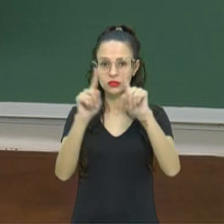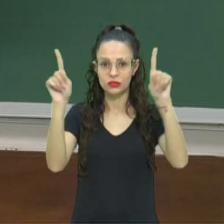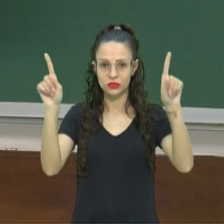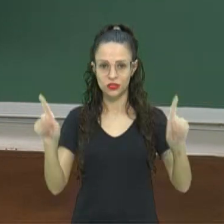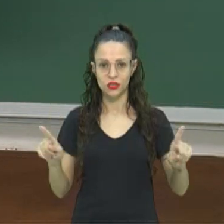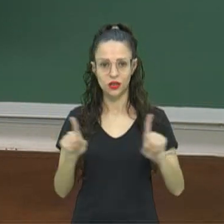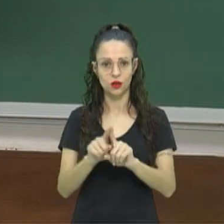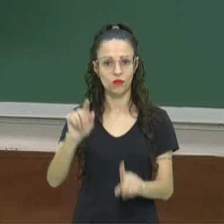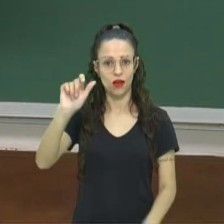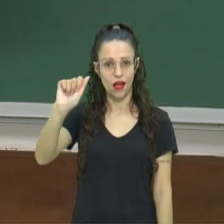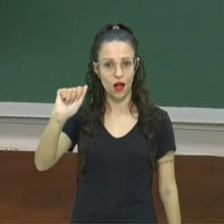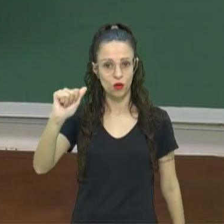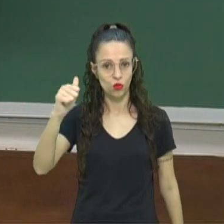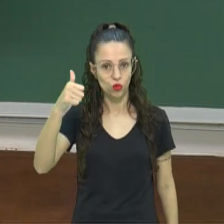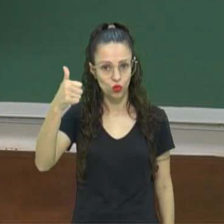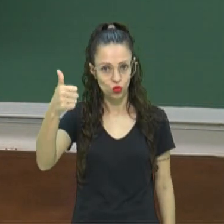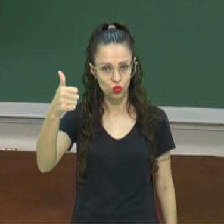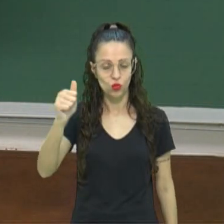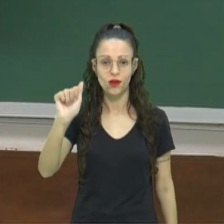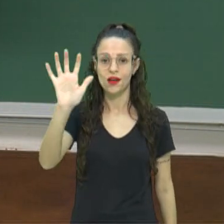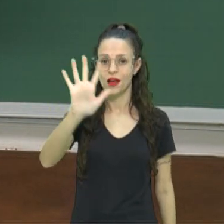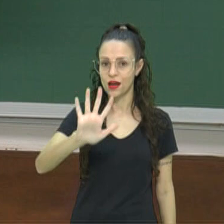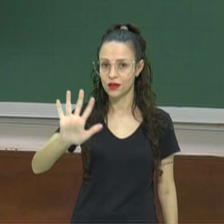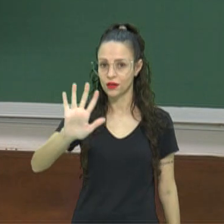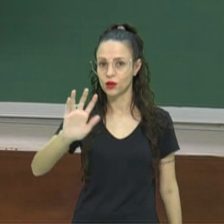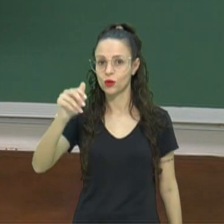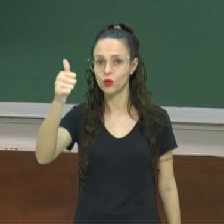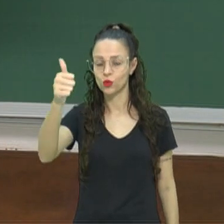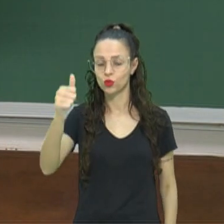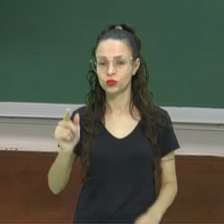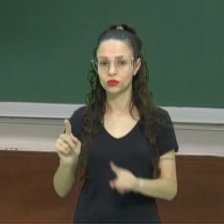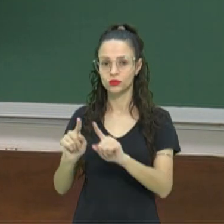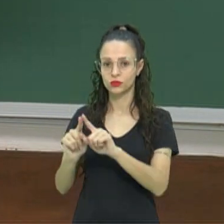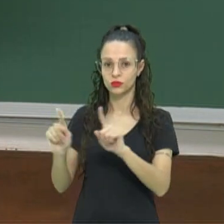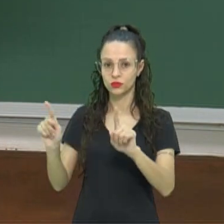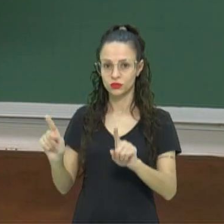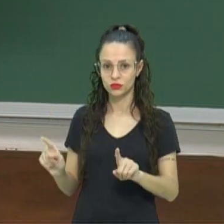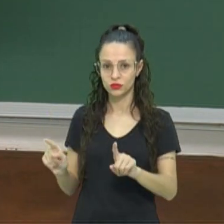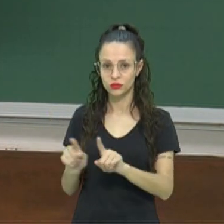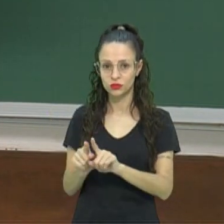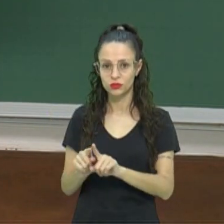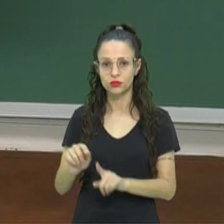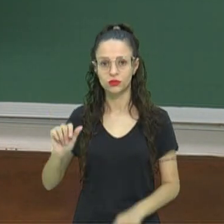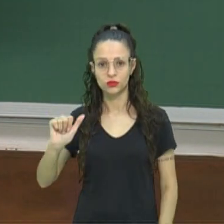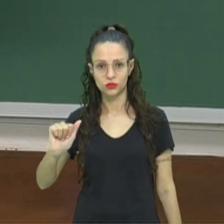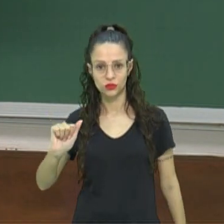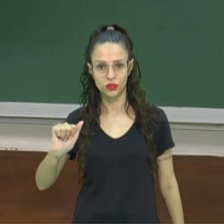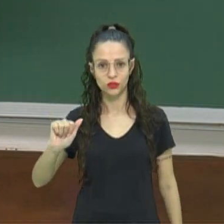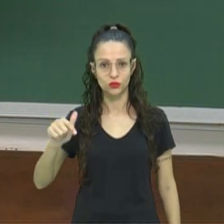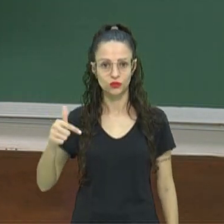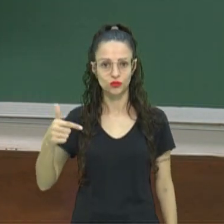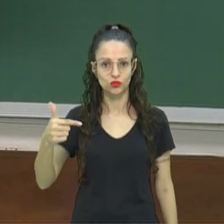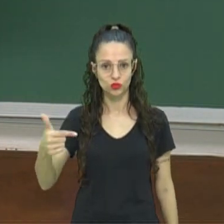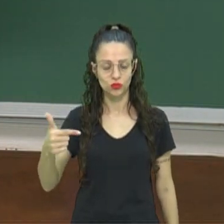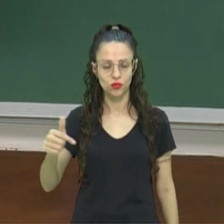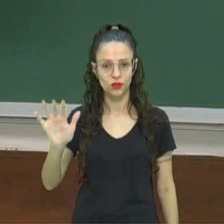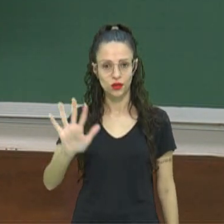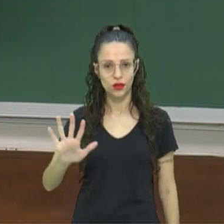superior eu chamei de A1, área 1, e o retângulo inferior eu chamei de área 2,